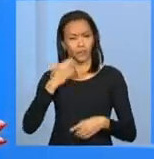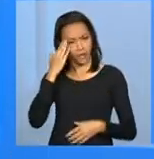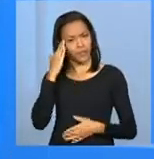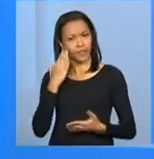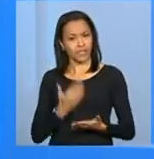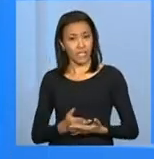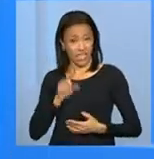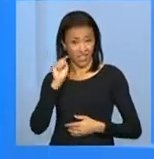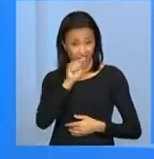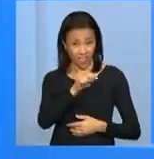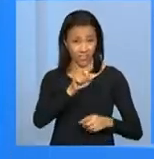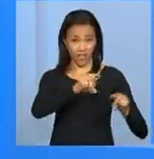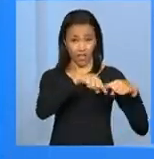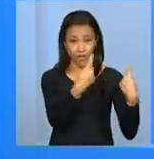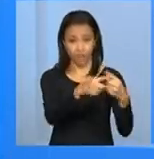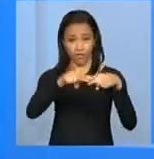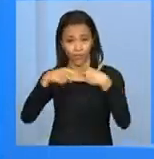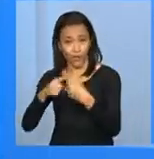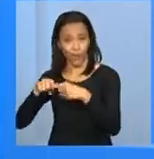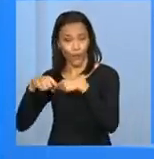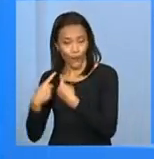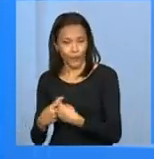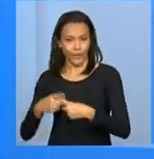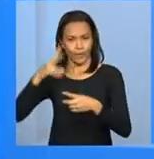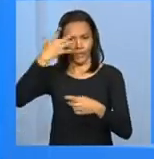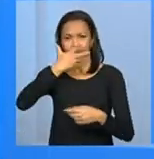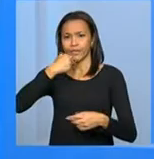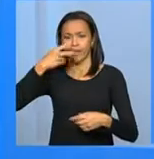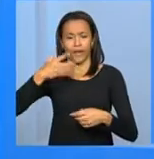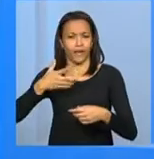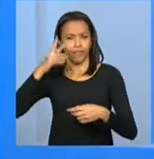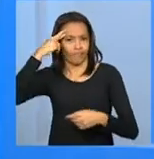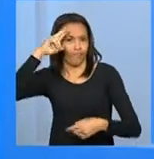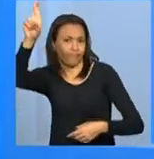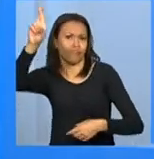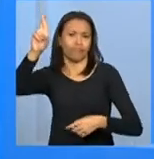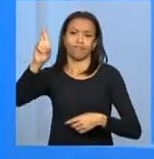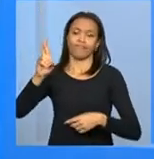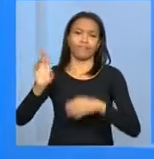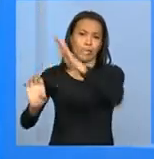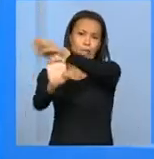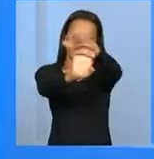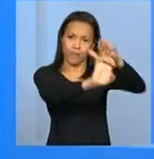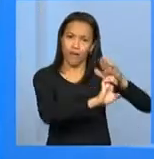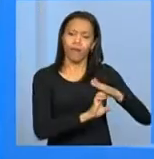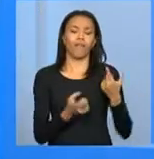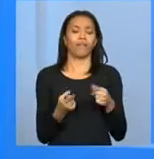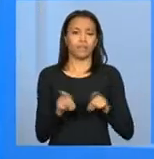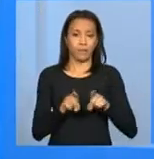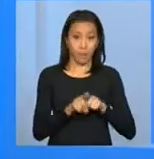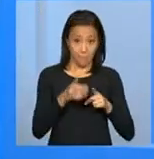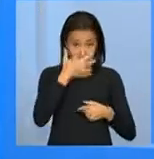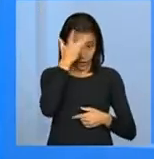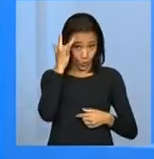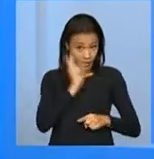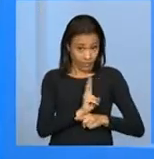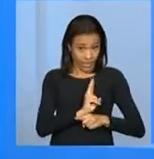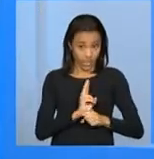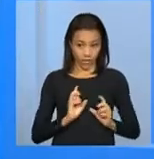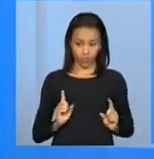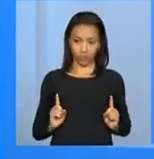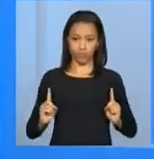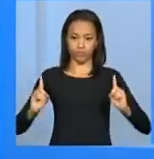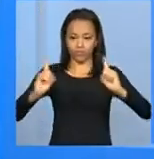nessas reuniões que entre empresários, entre toda essa comissão, essas pessoas que fiscalizam, às